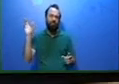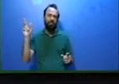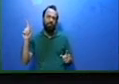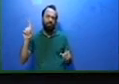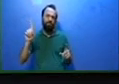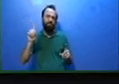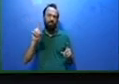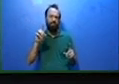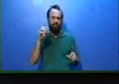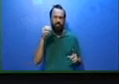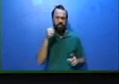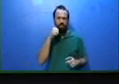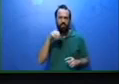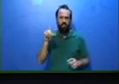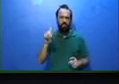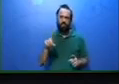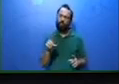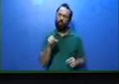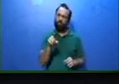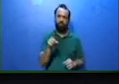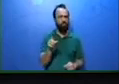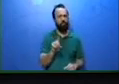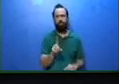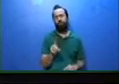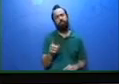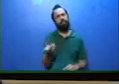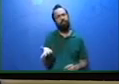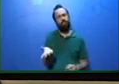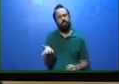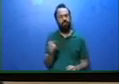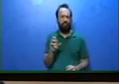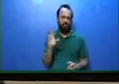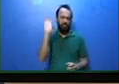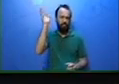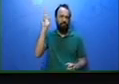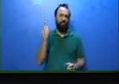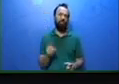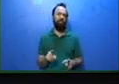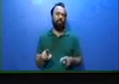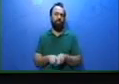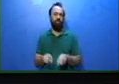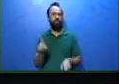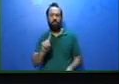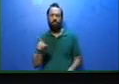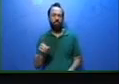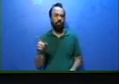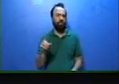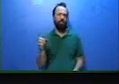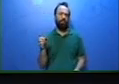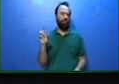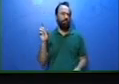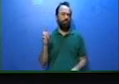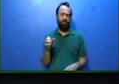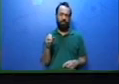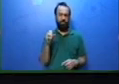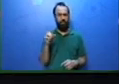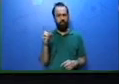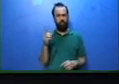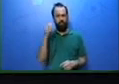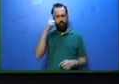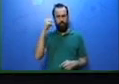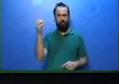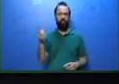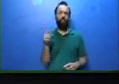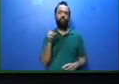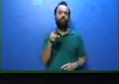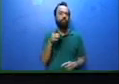bonitinha. Você não é nenhuma lâmpada, nenhuma ideia. Você é a luz da minha vida. E olha,